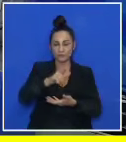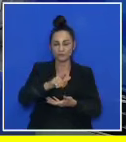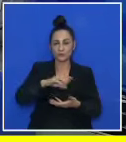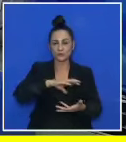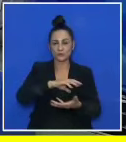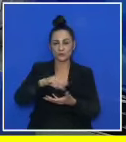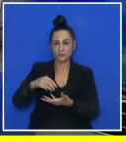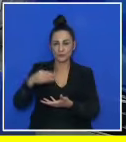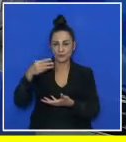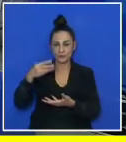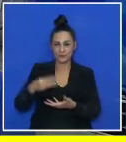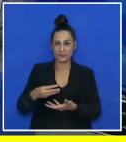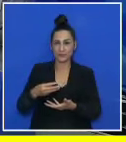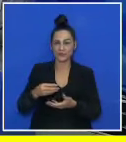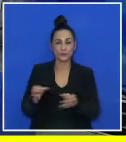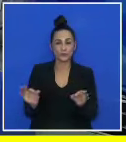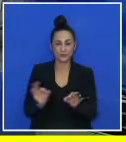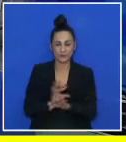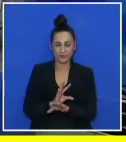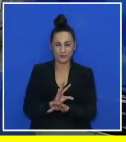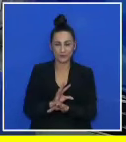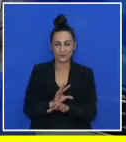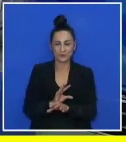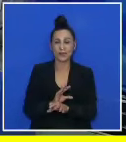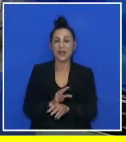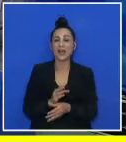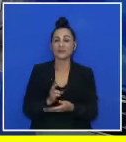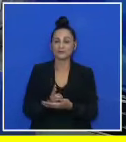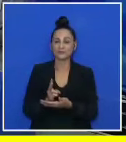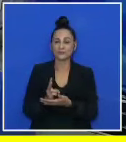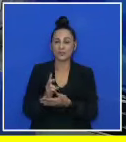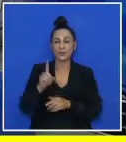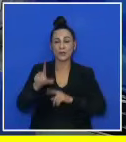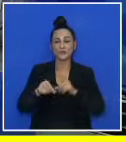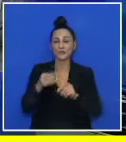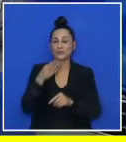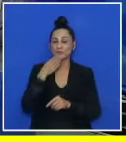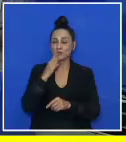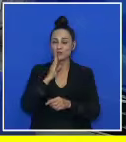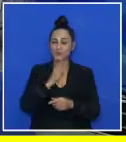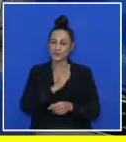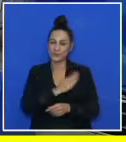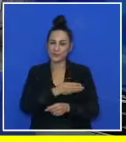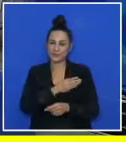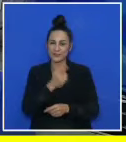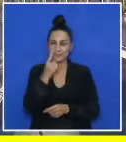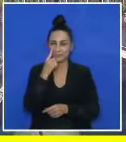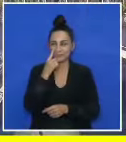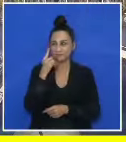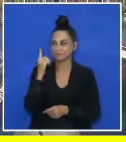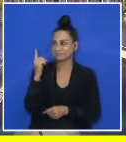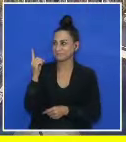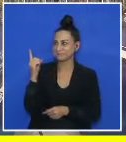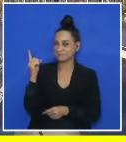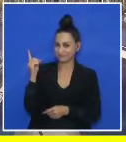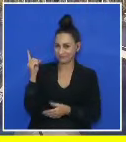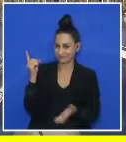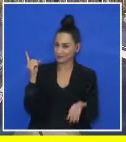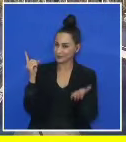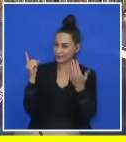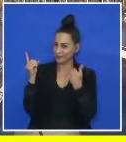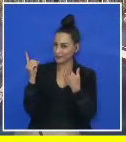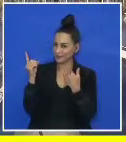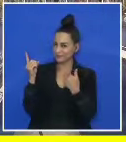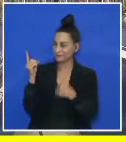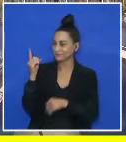suporte em cima do Globo número 3. Tudo preparado. Passaremos então ao sorteio do time do coração. Bolas posicionadas. Vamos